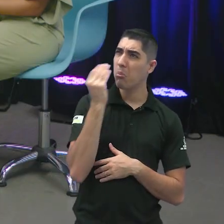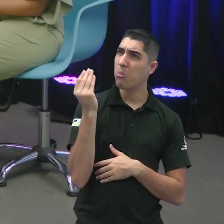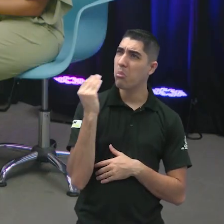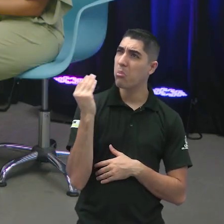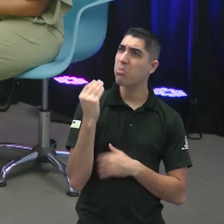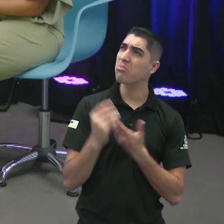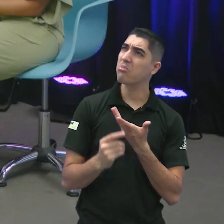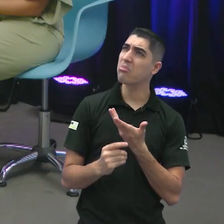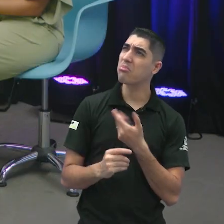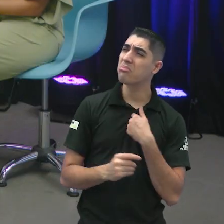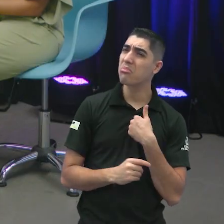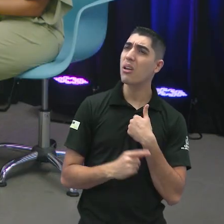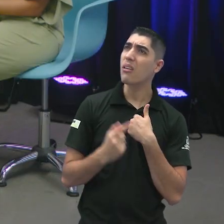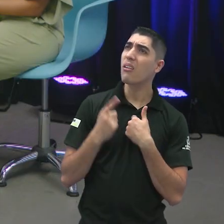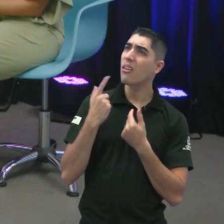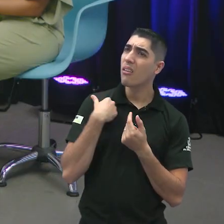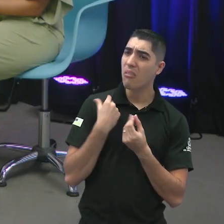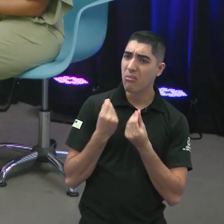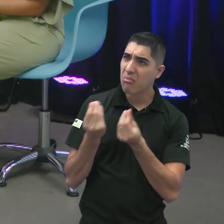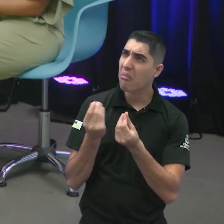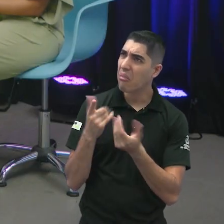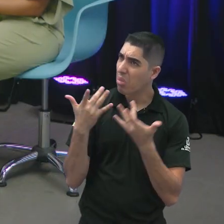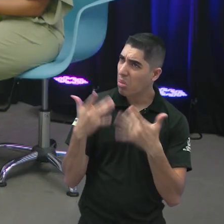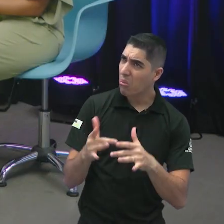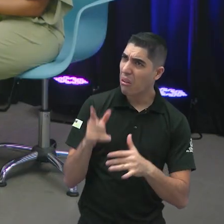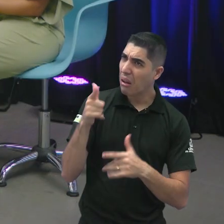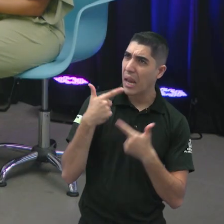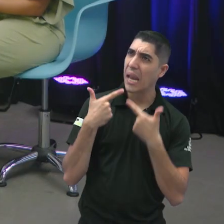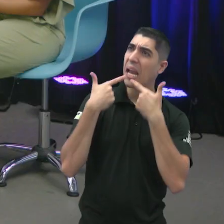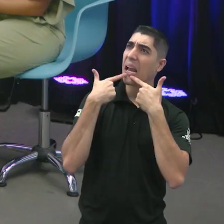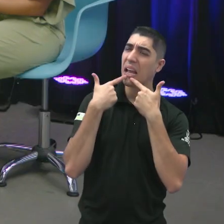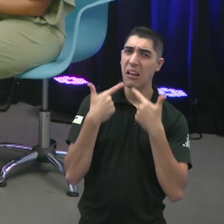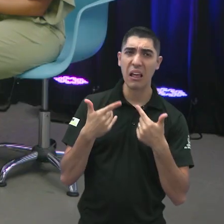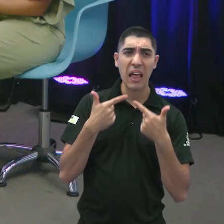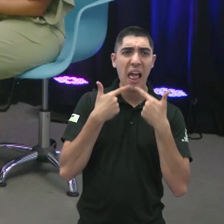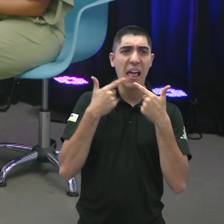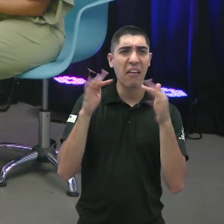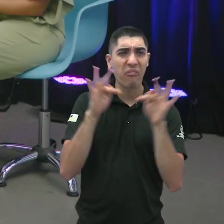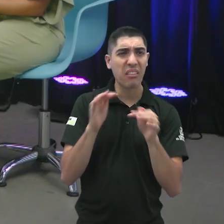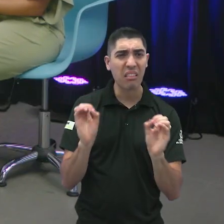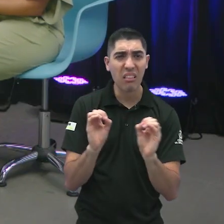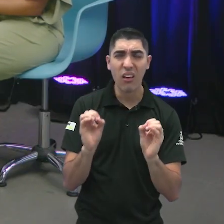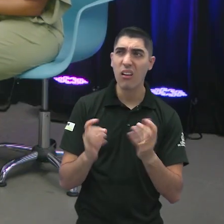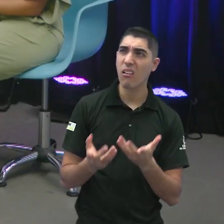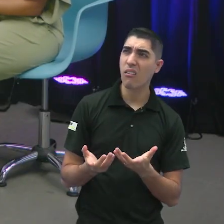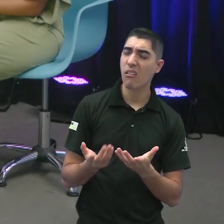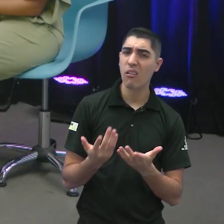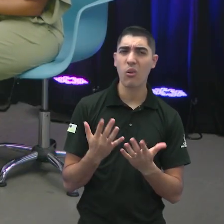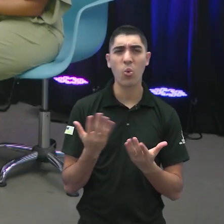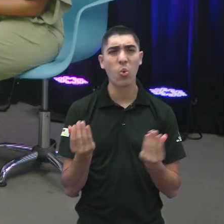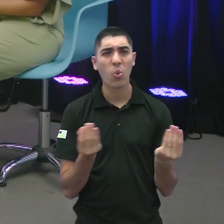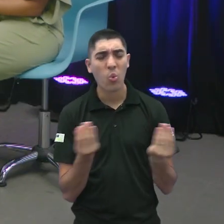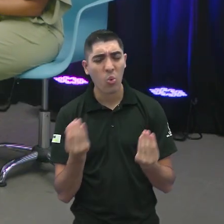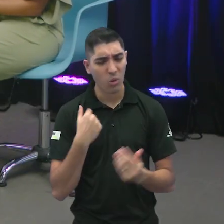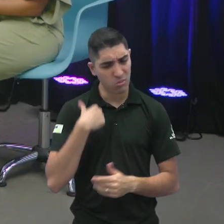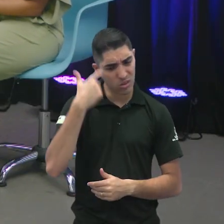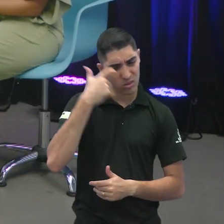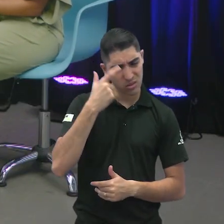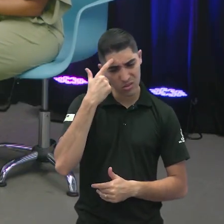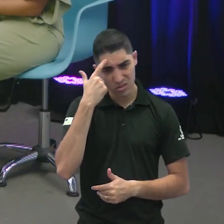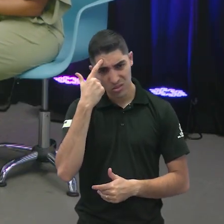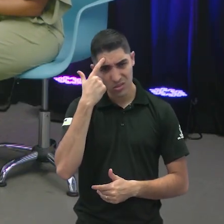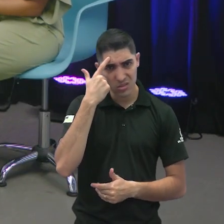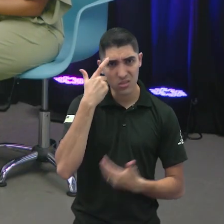eu não faço o que a pessoa está querendo, ela não fica feliz, ela não sorri, então... peraí, como é que eu vou